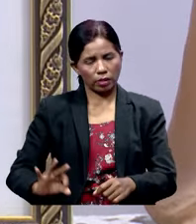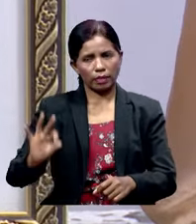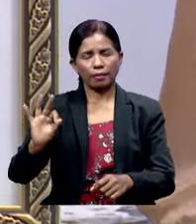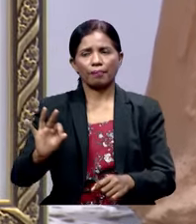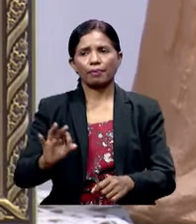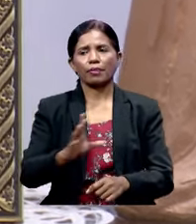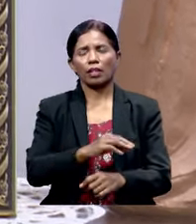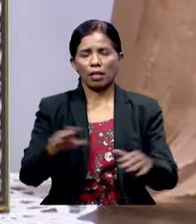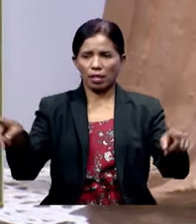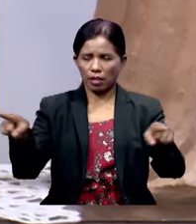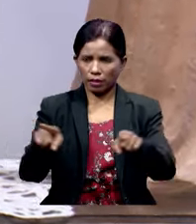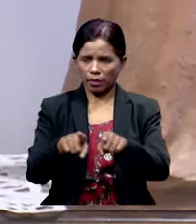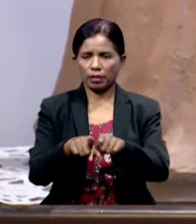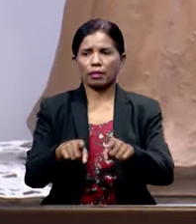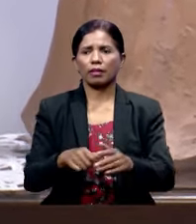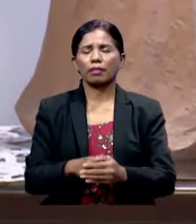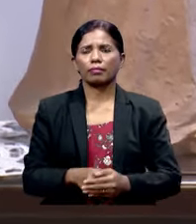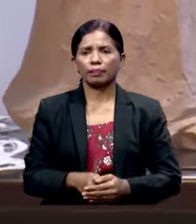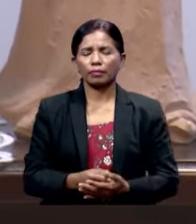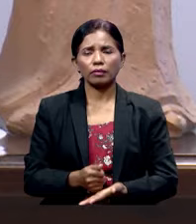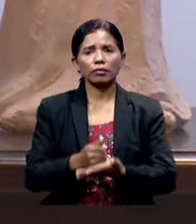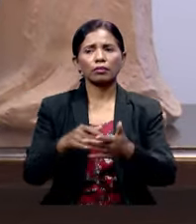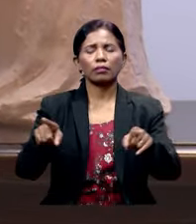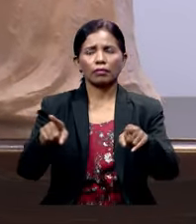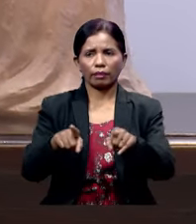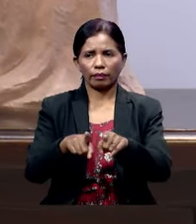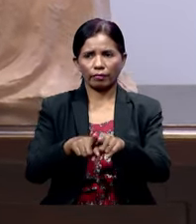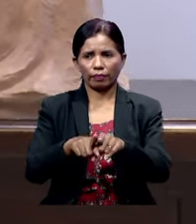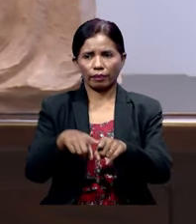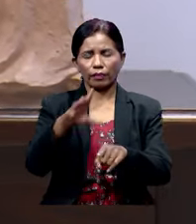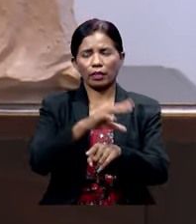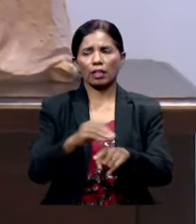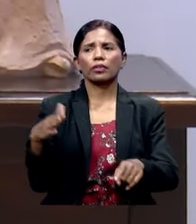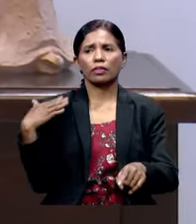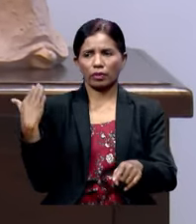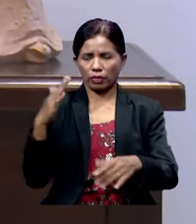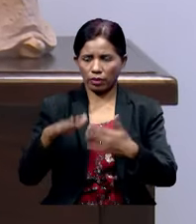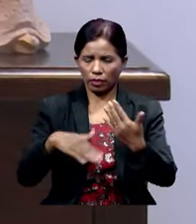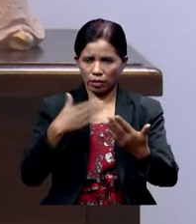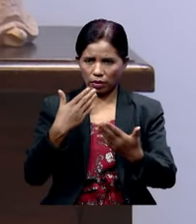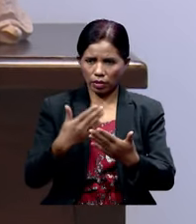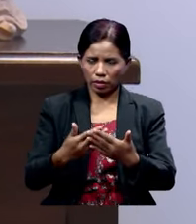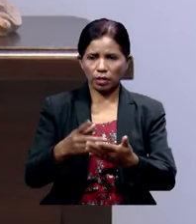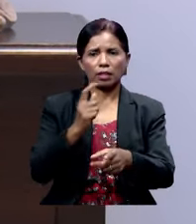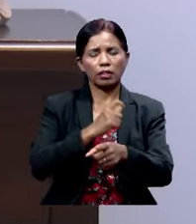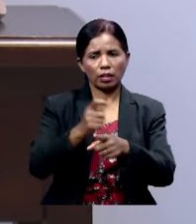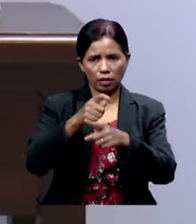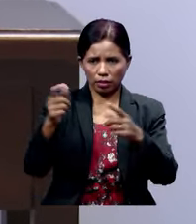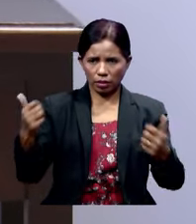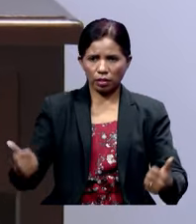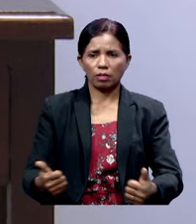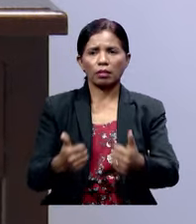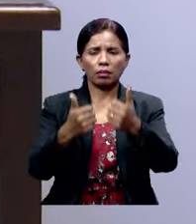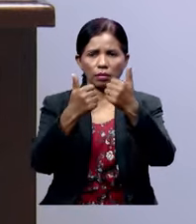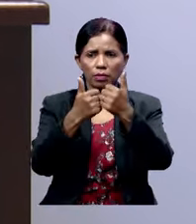trata de ensinar a este jovens a praticar este desporto de